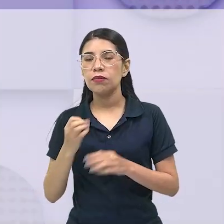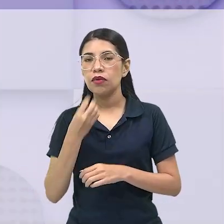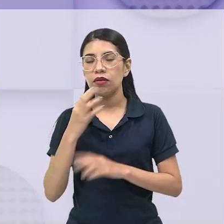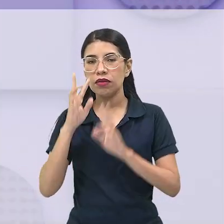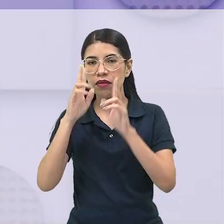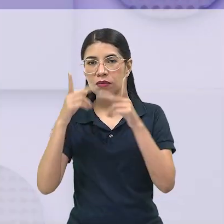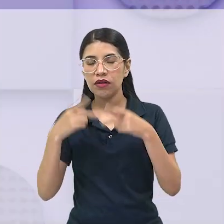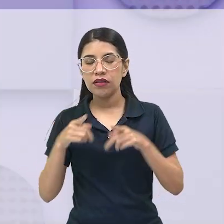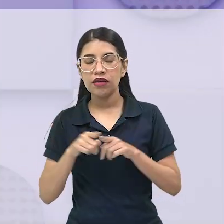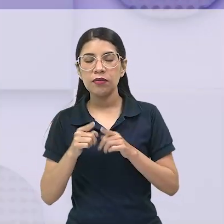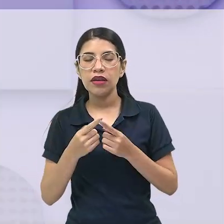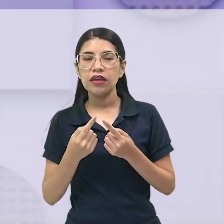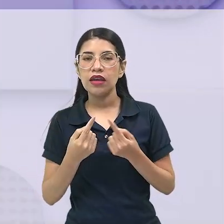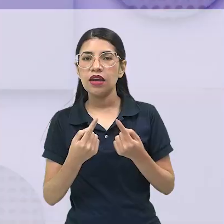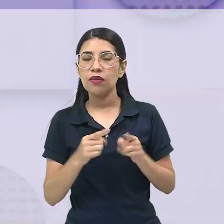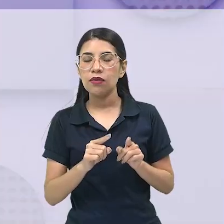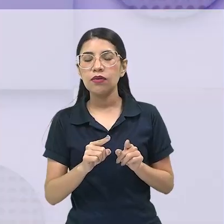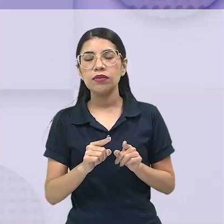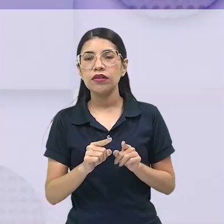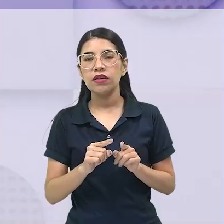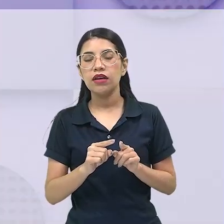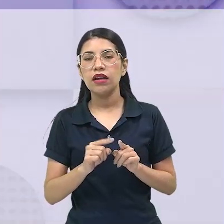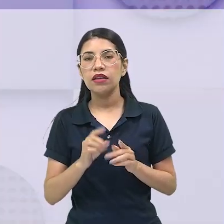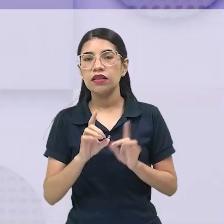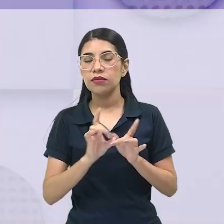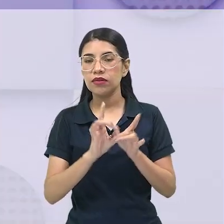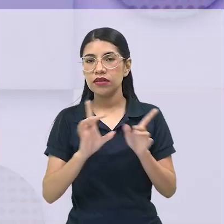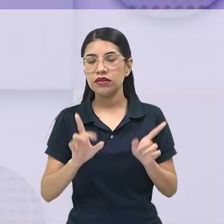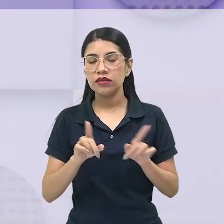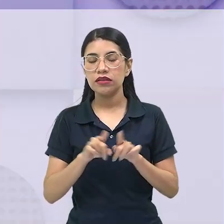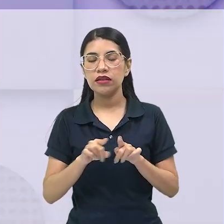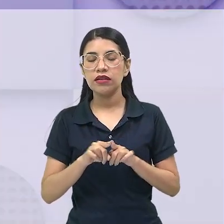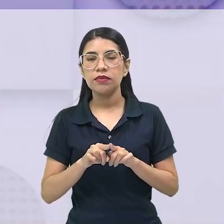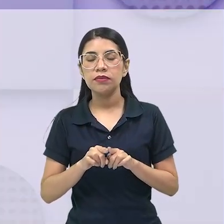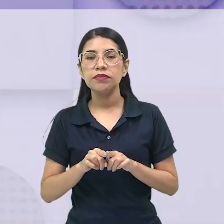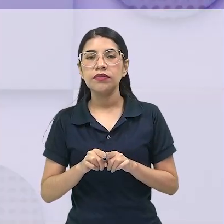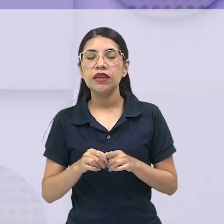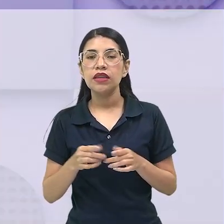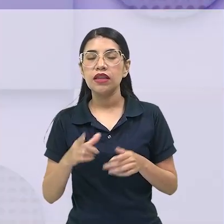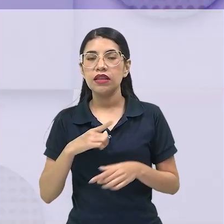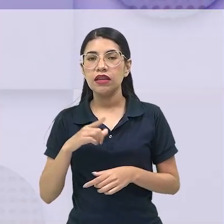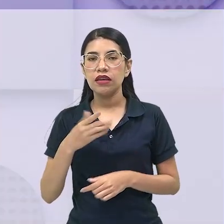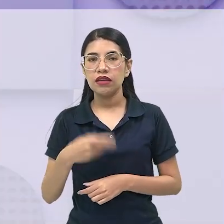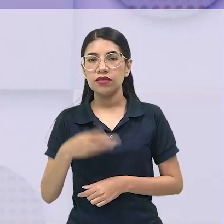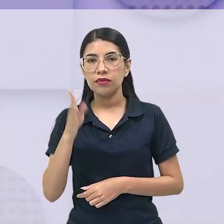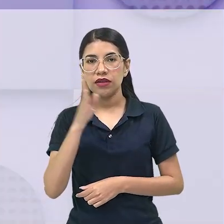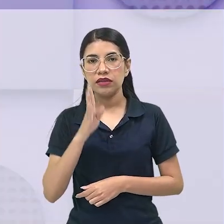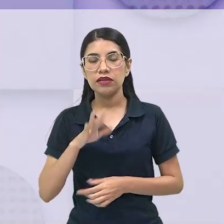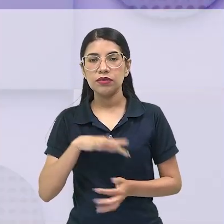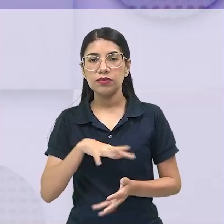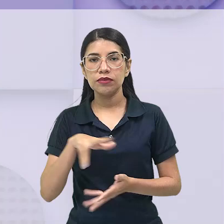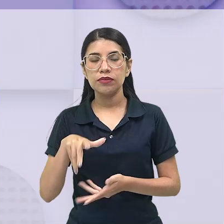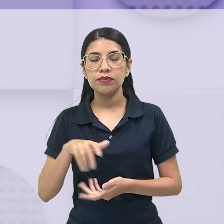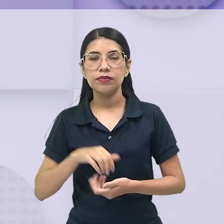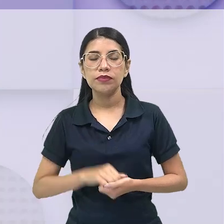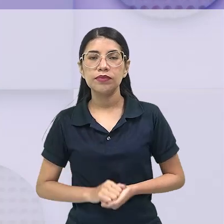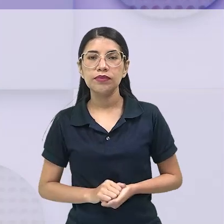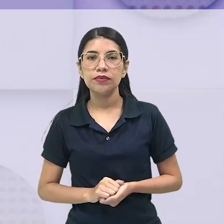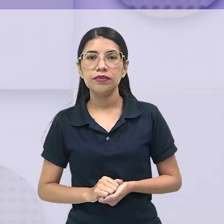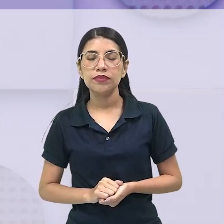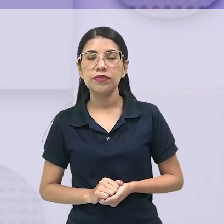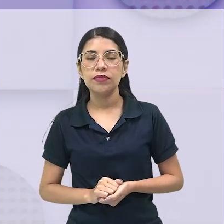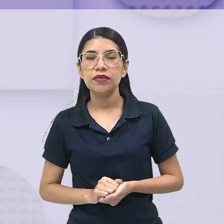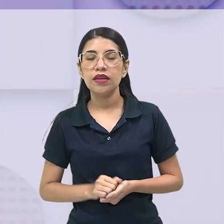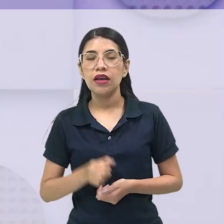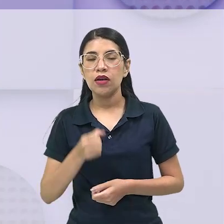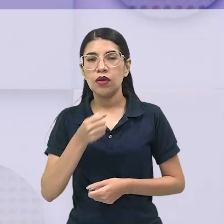democracia ou ameaçam as instituições seculares que nós temos tanto no Brasil como no mundo. Vamos lá, então, com o